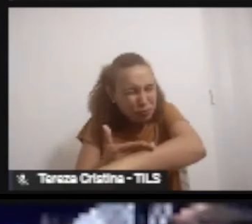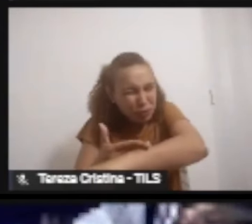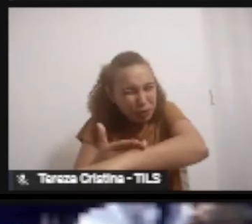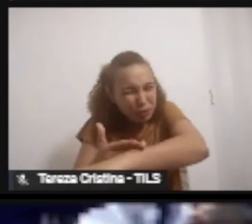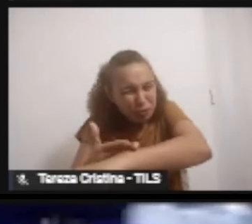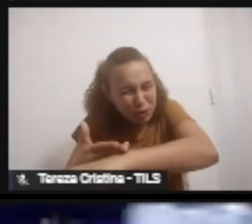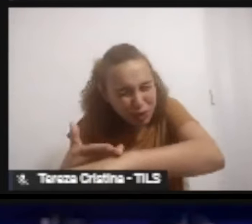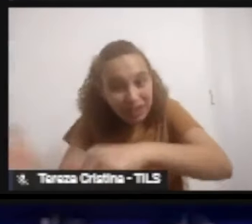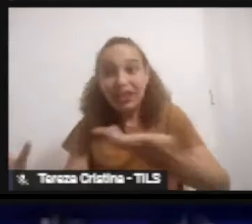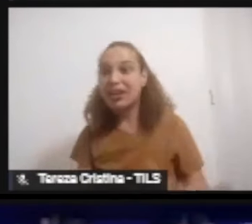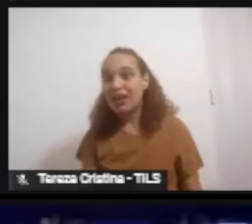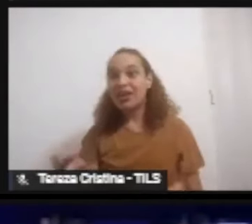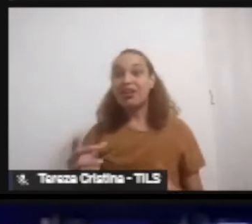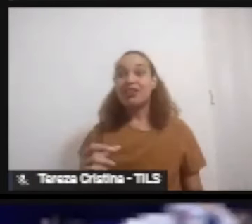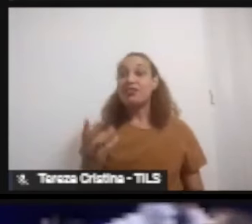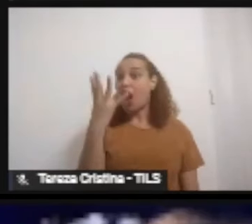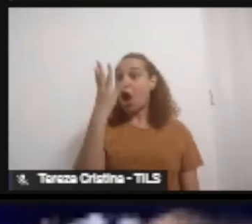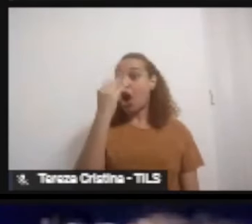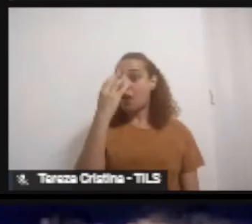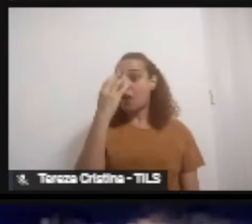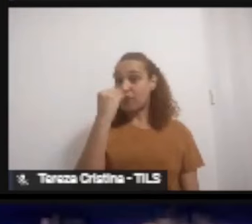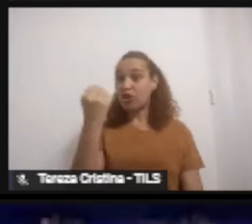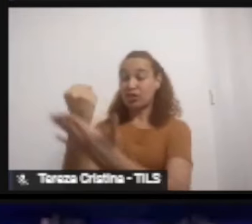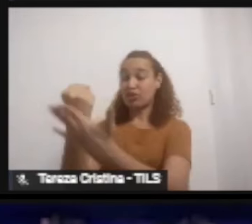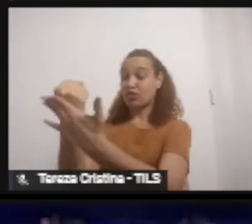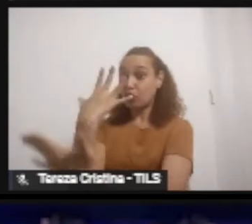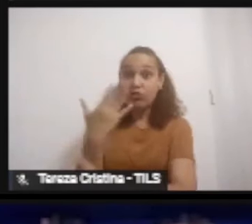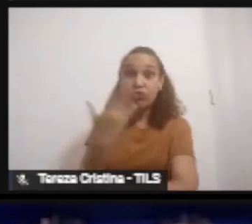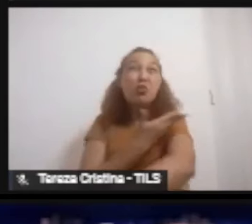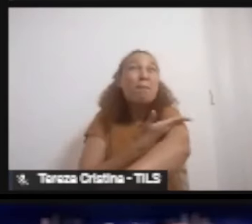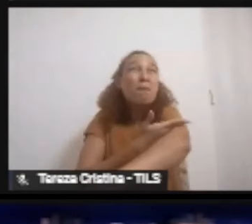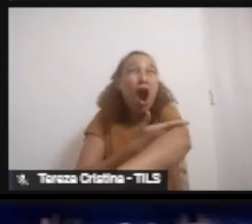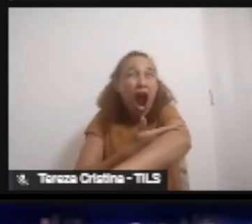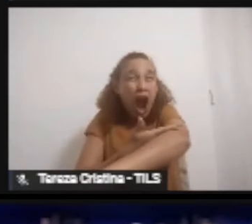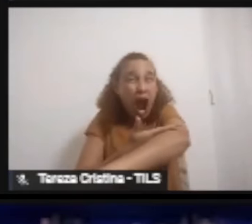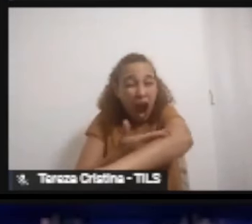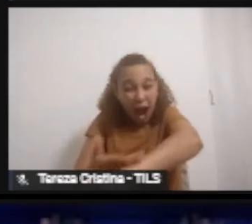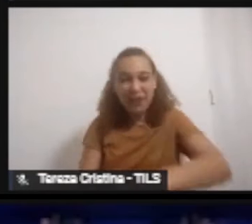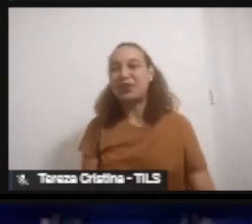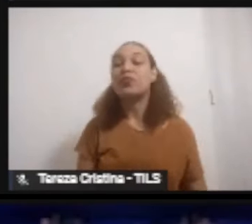tem flash eu fico muito brancona, e o meu cabelo é